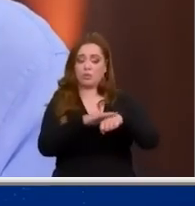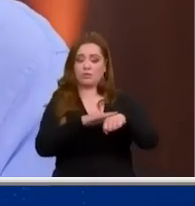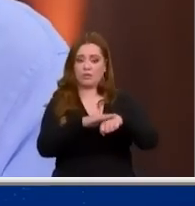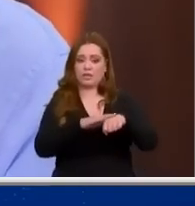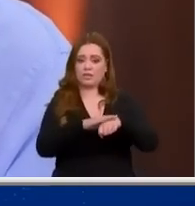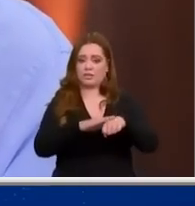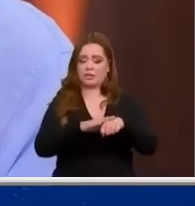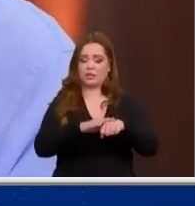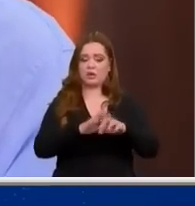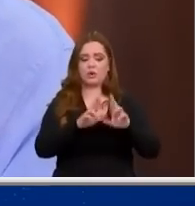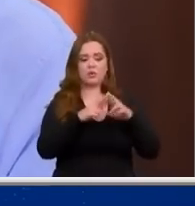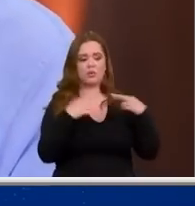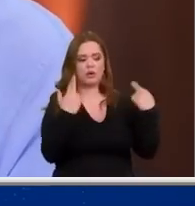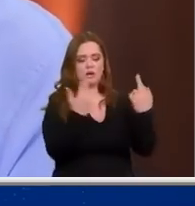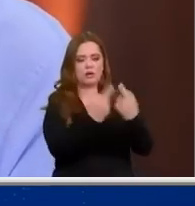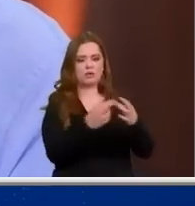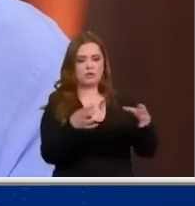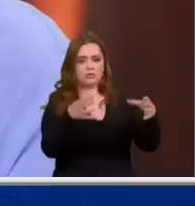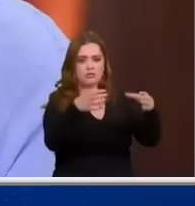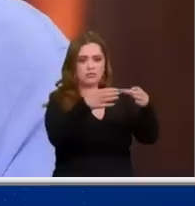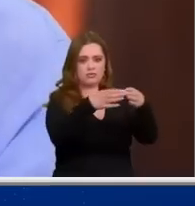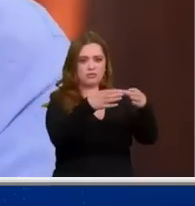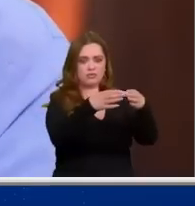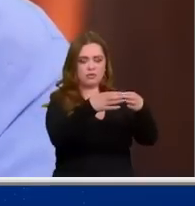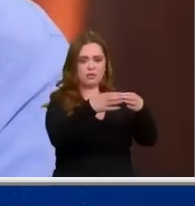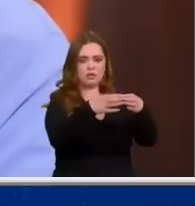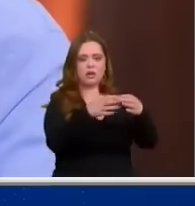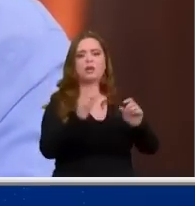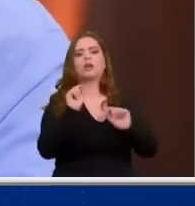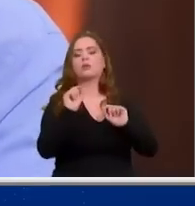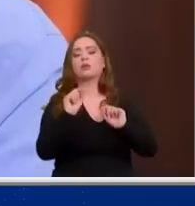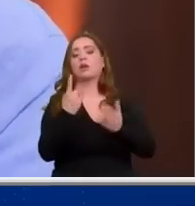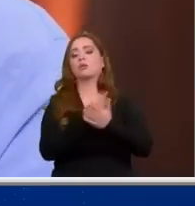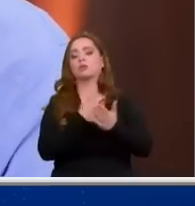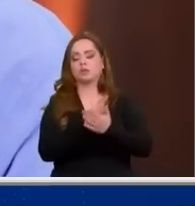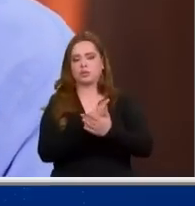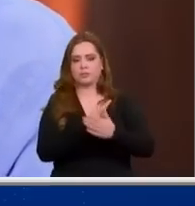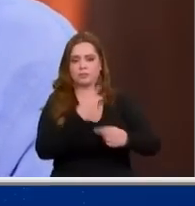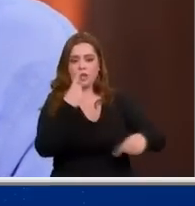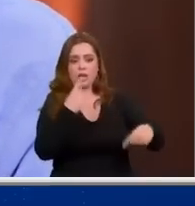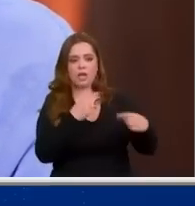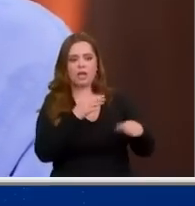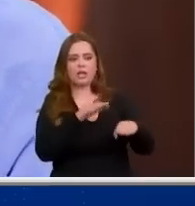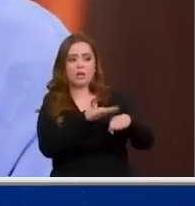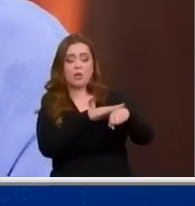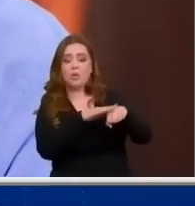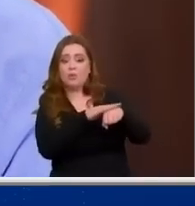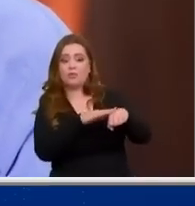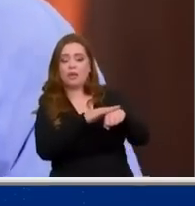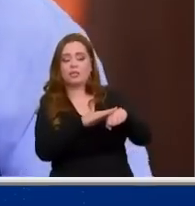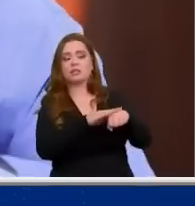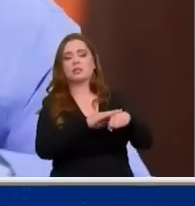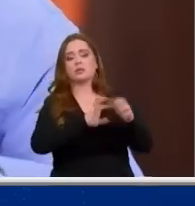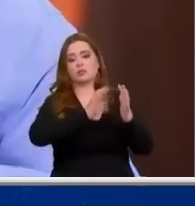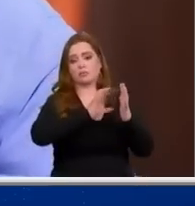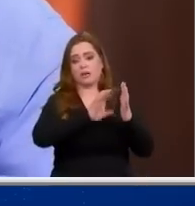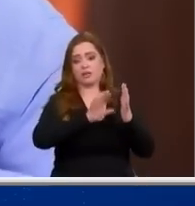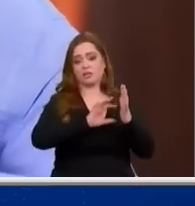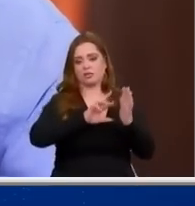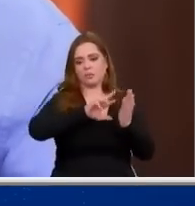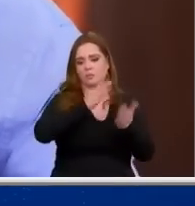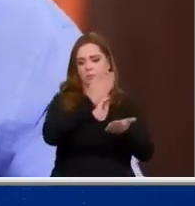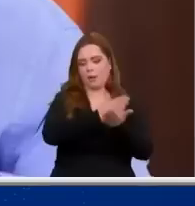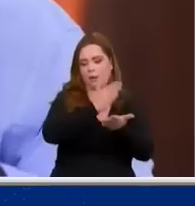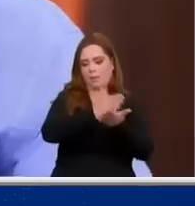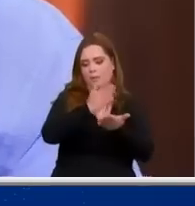dessas emendas que estão sendo distribuídas o centrão que comanda a câmara dos deputados